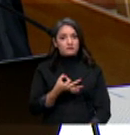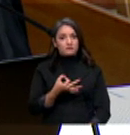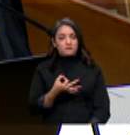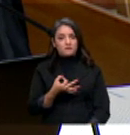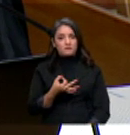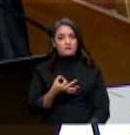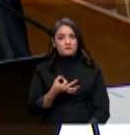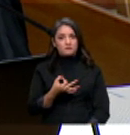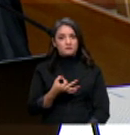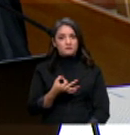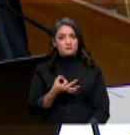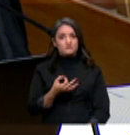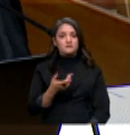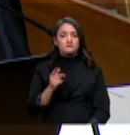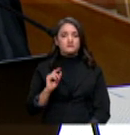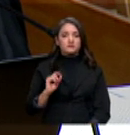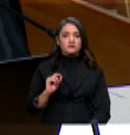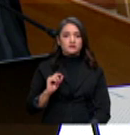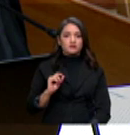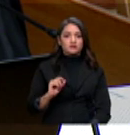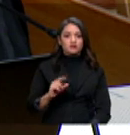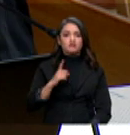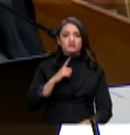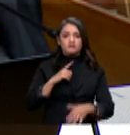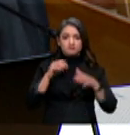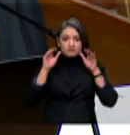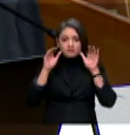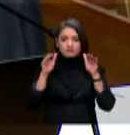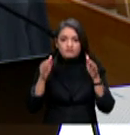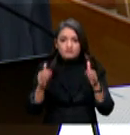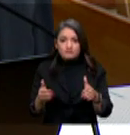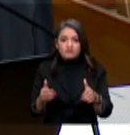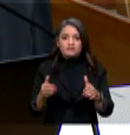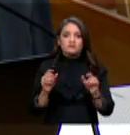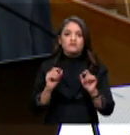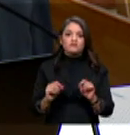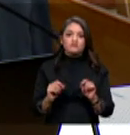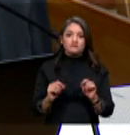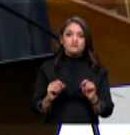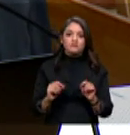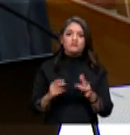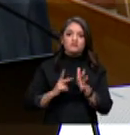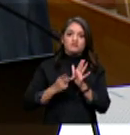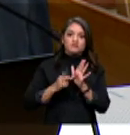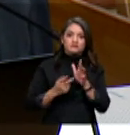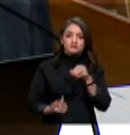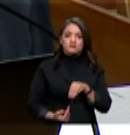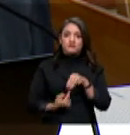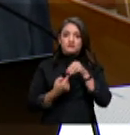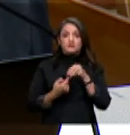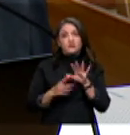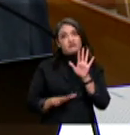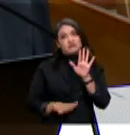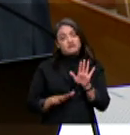aquele paternalismo e centralismo da unicidade sindical, talvez esse